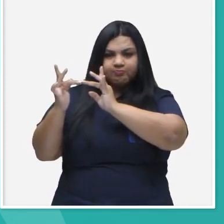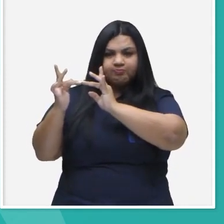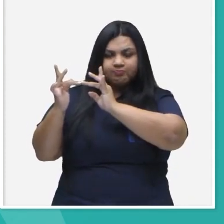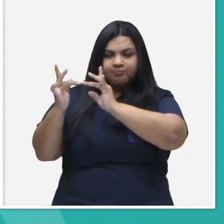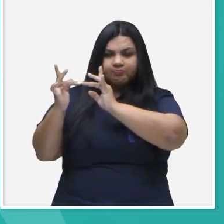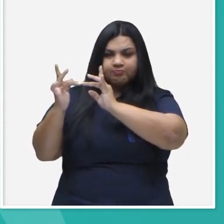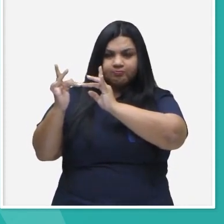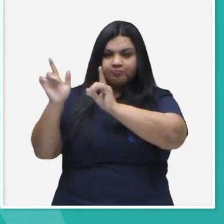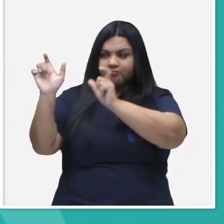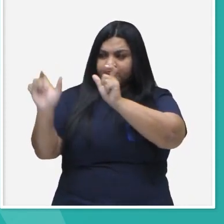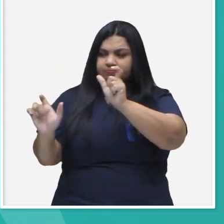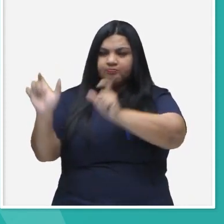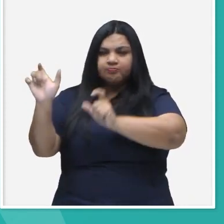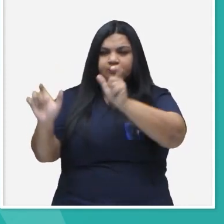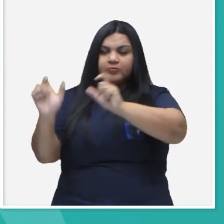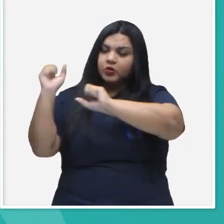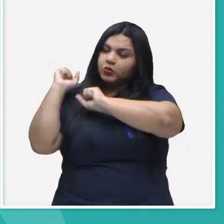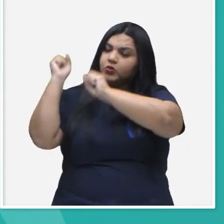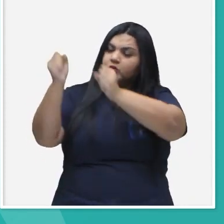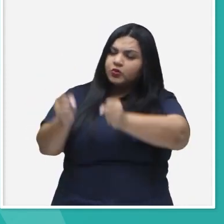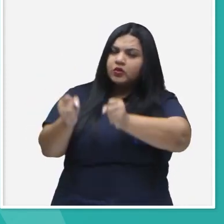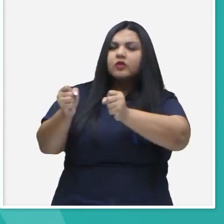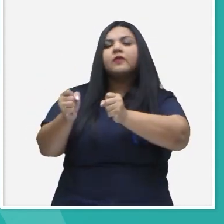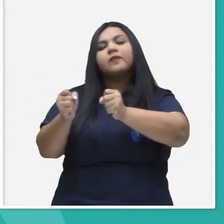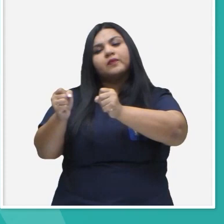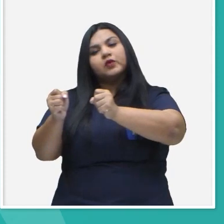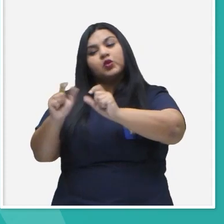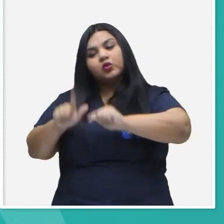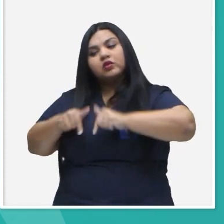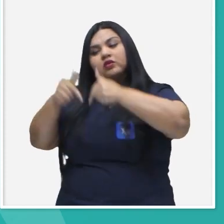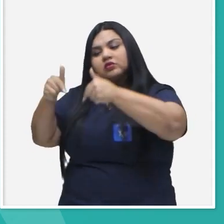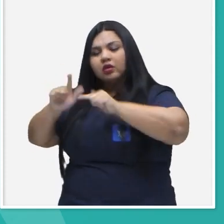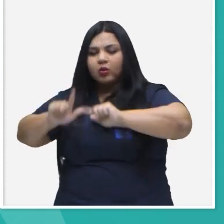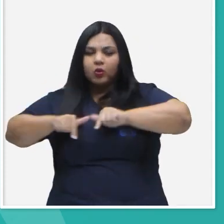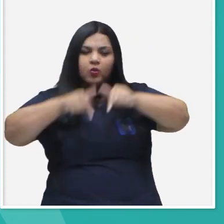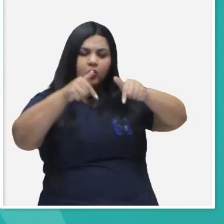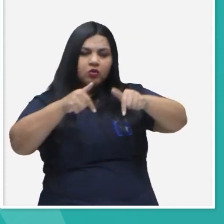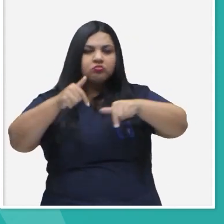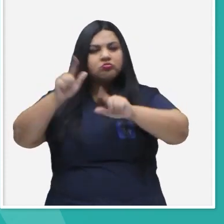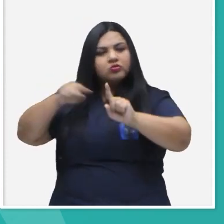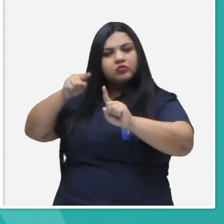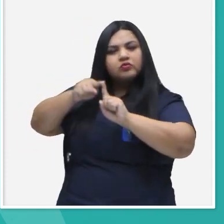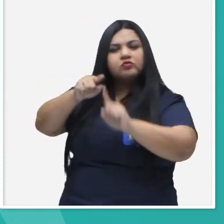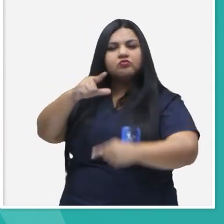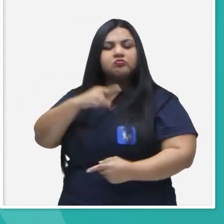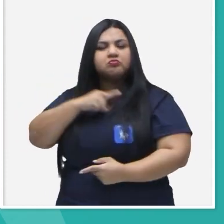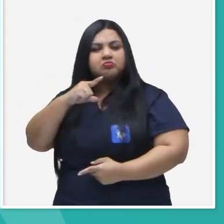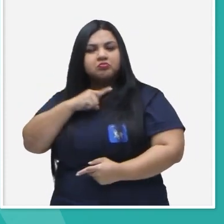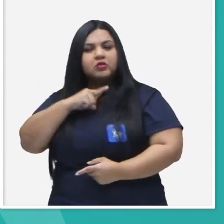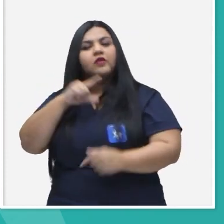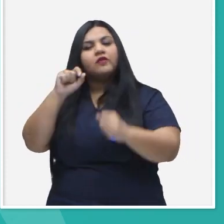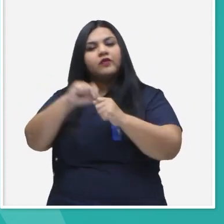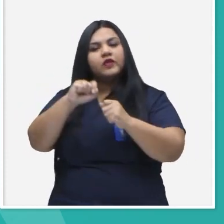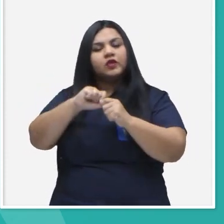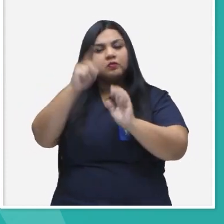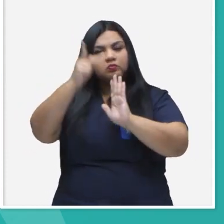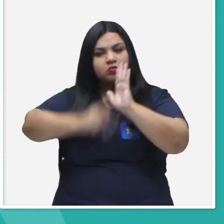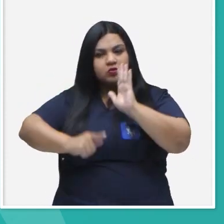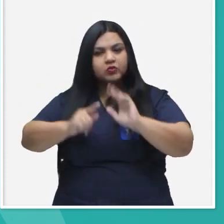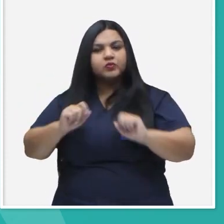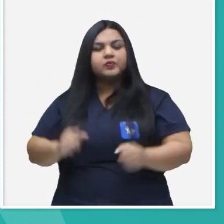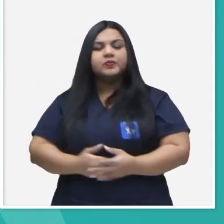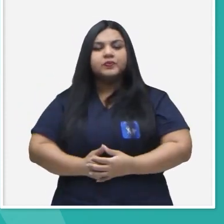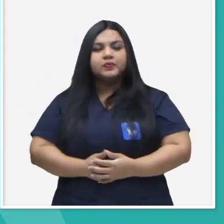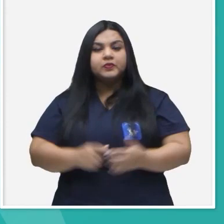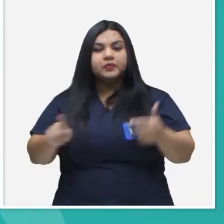os judocas, né? Onde um vai interferir na ação do outro para chegar ao seu objetivo, que é fazer a pontuação.